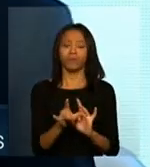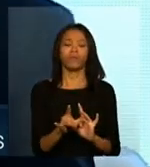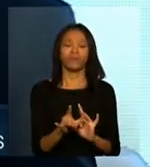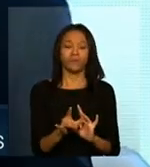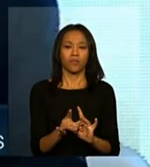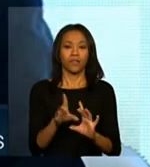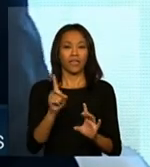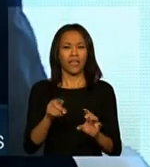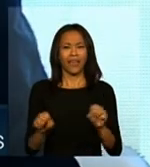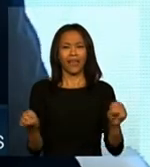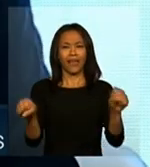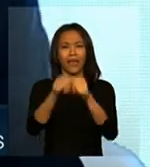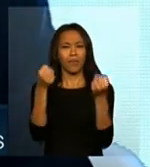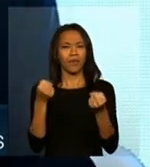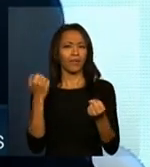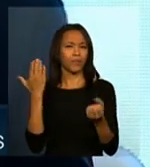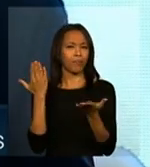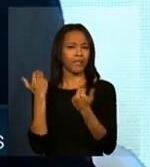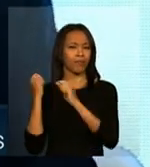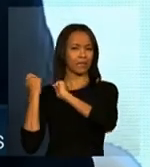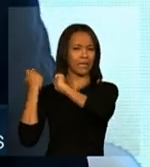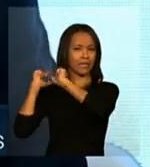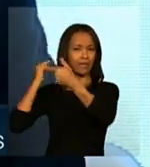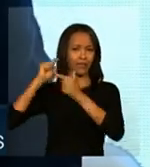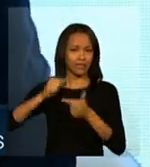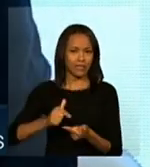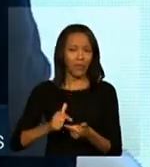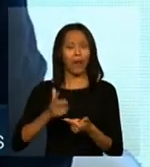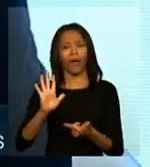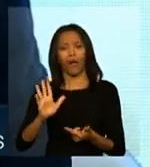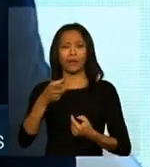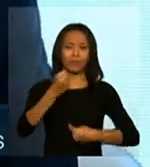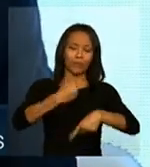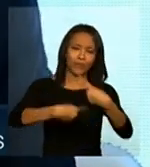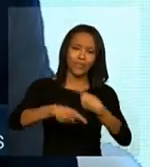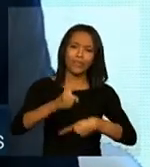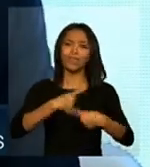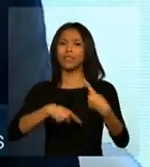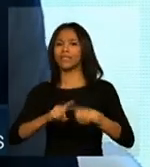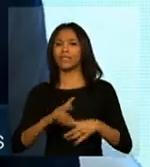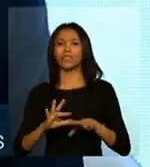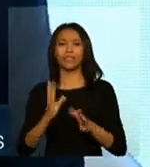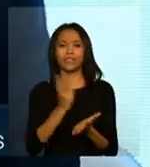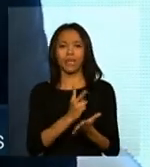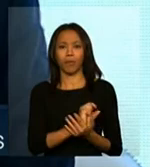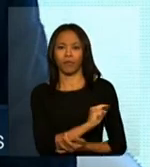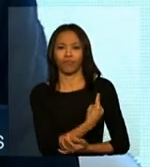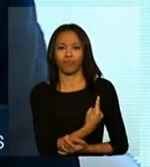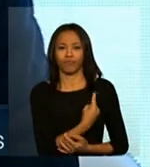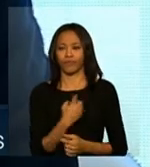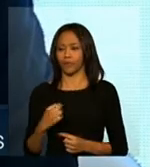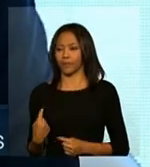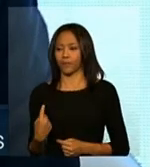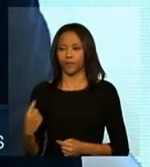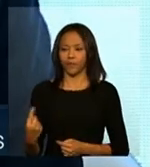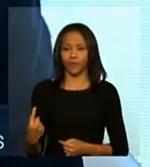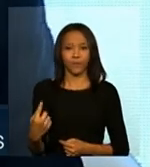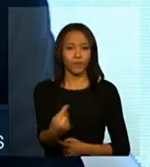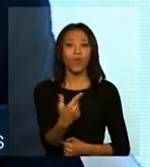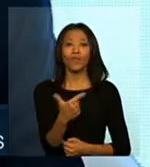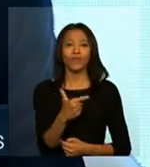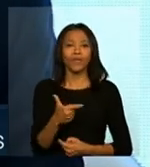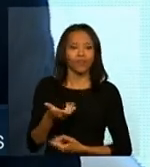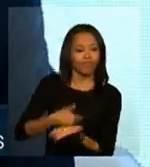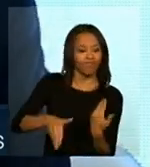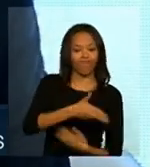um pouco aquela tradição de que as políticas públicas ocorrem de forma estanque, compartimentada,